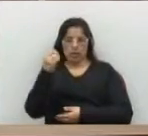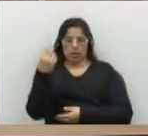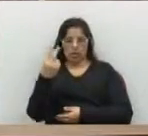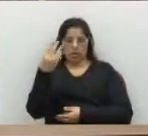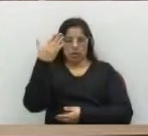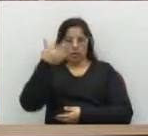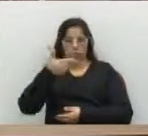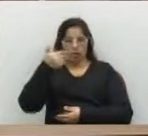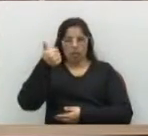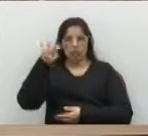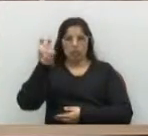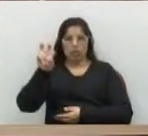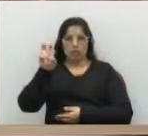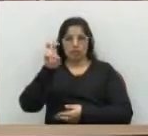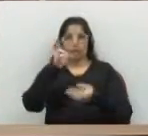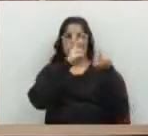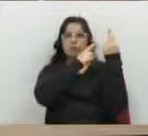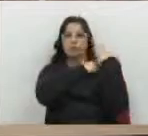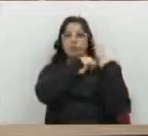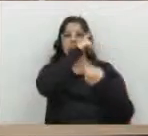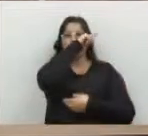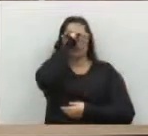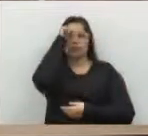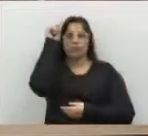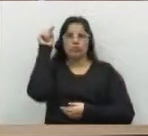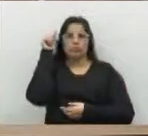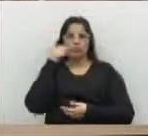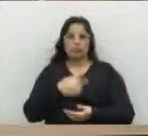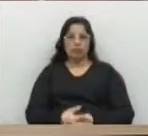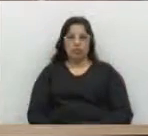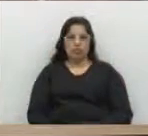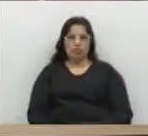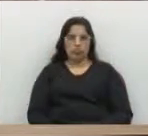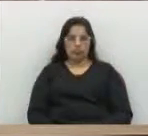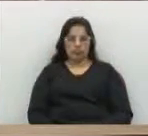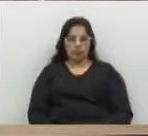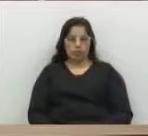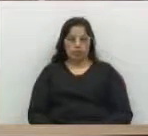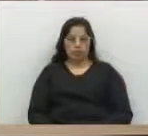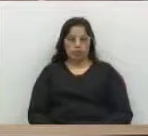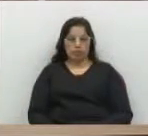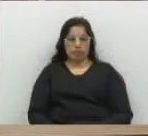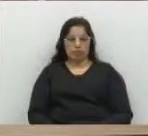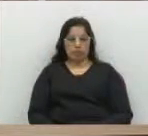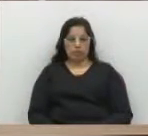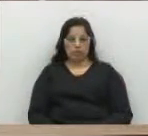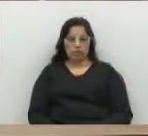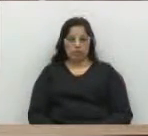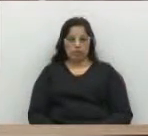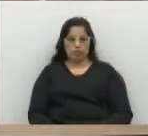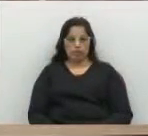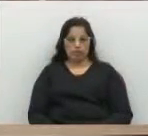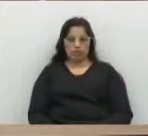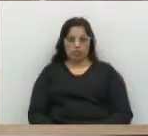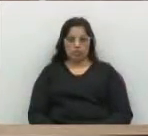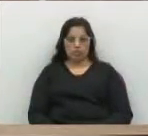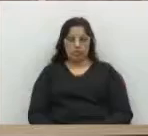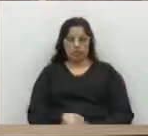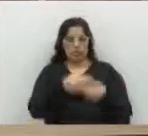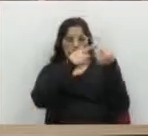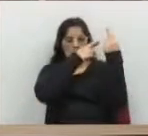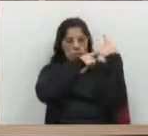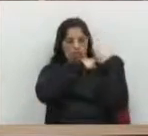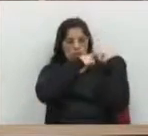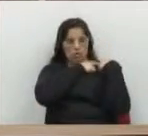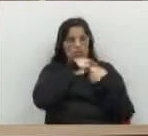502/2015, autora, vereadora doutora Mayra da Costa. Requerimento 502 da vereadora doutora Mayra Rosana Gama de Araújo Costa